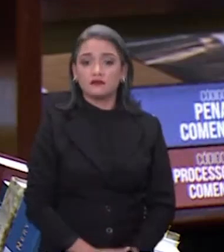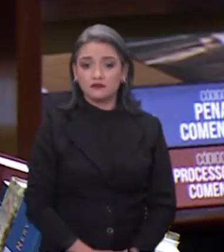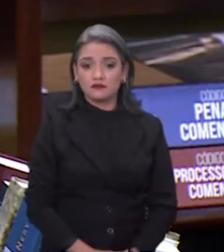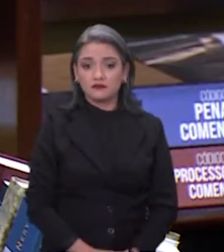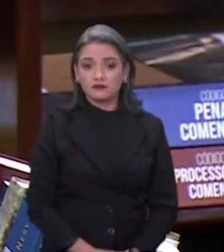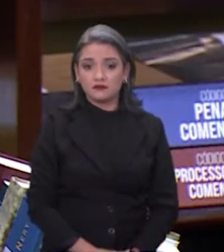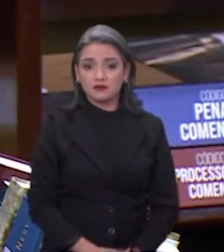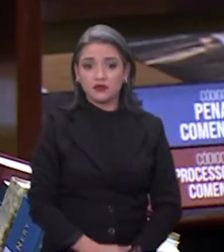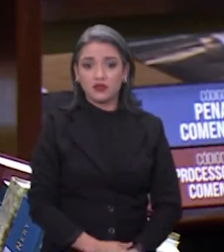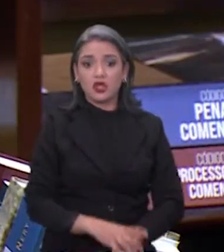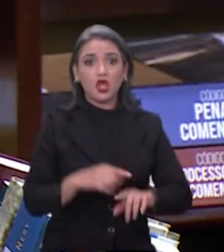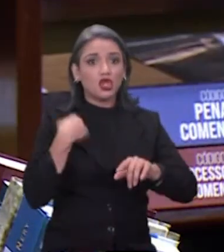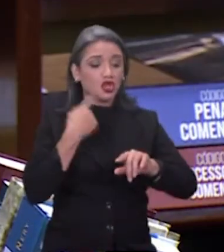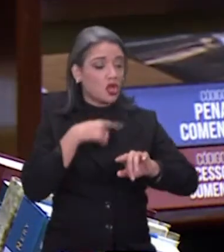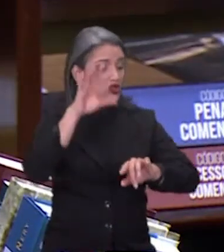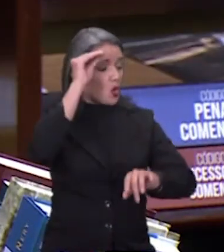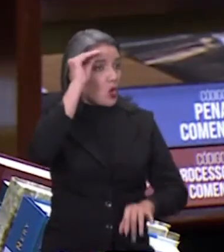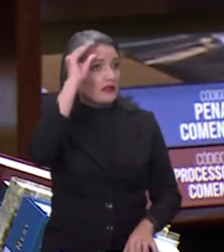conhecimento enciclopédico?